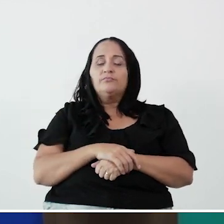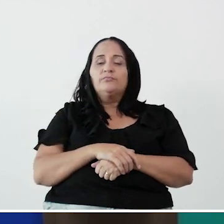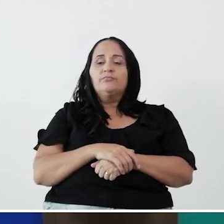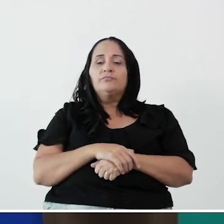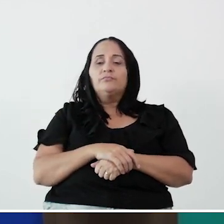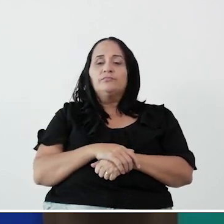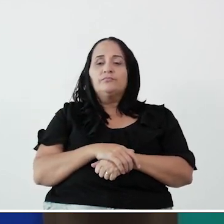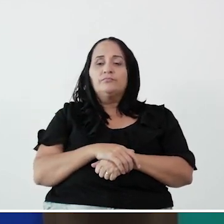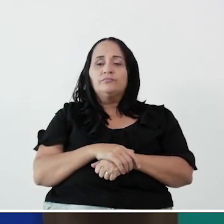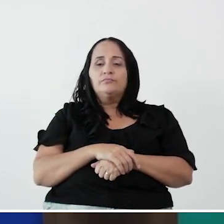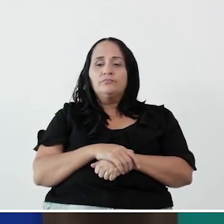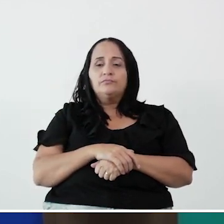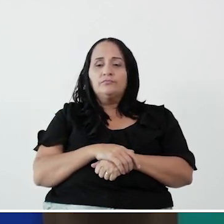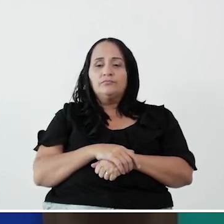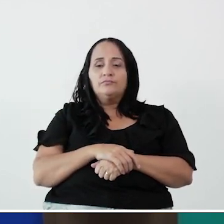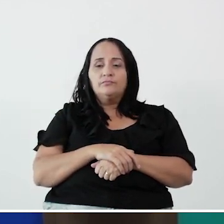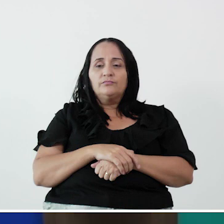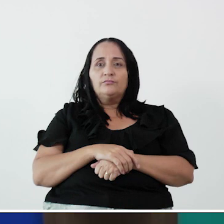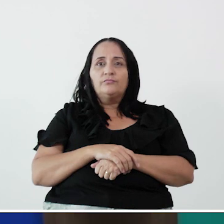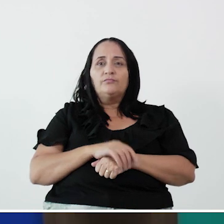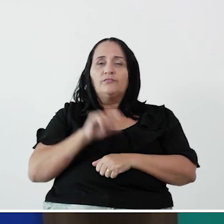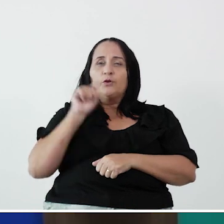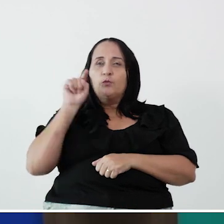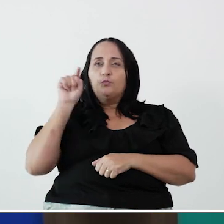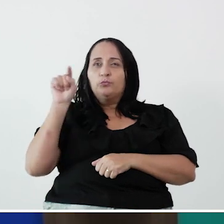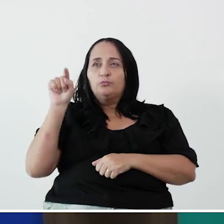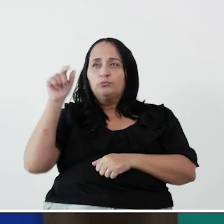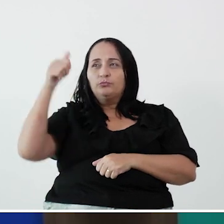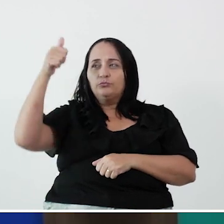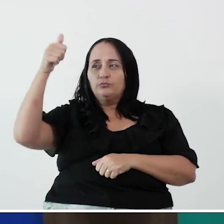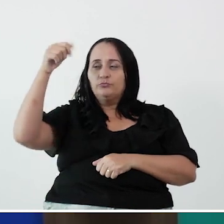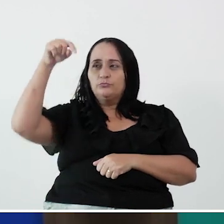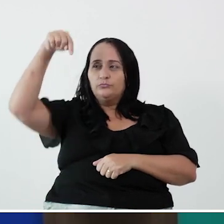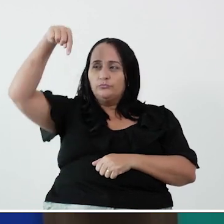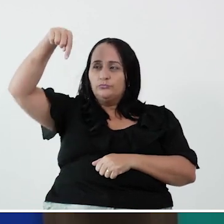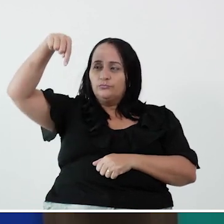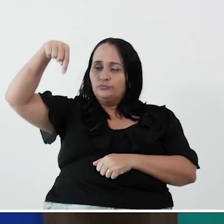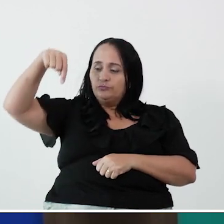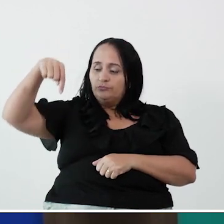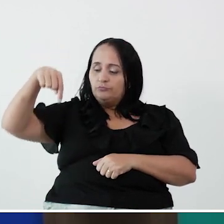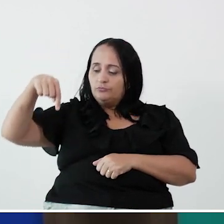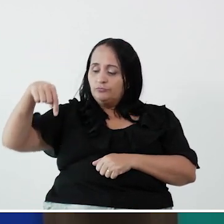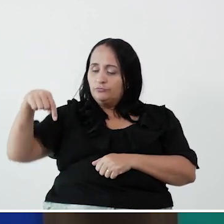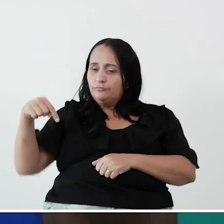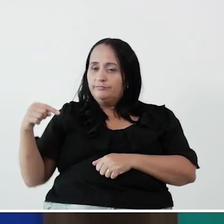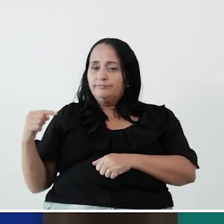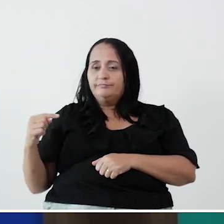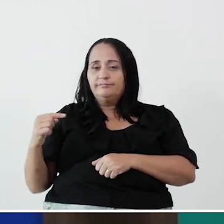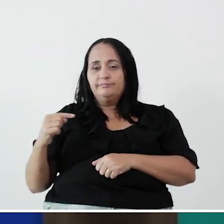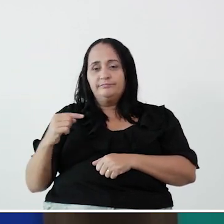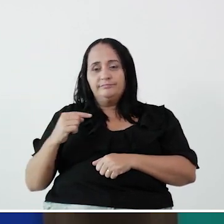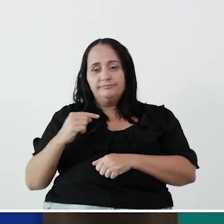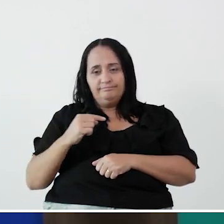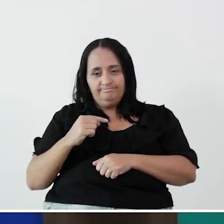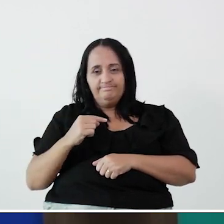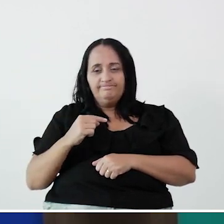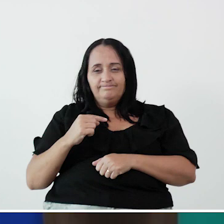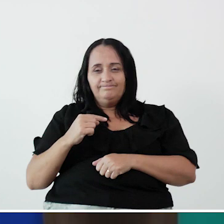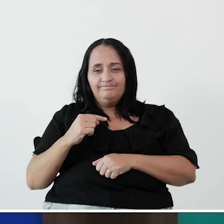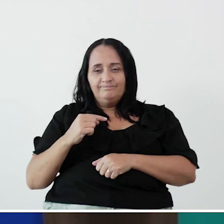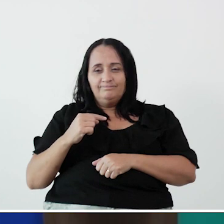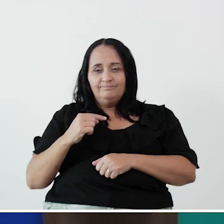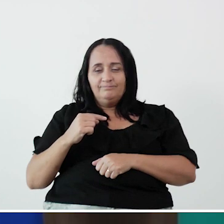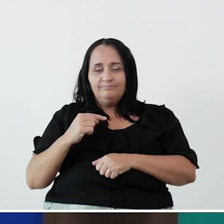aqui é 1 e o y é -3. Eis aqui o